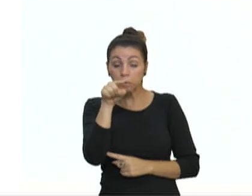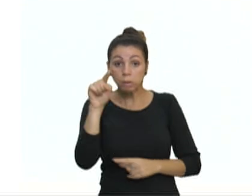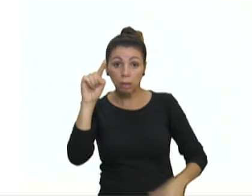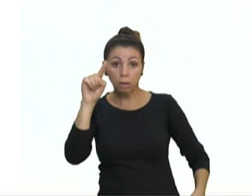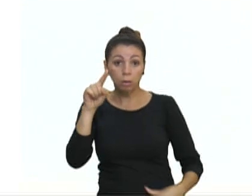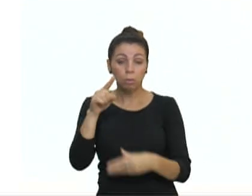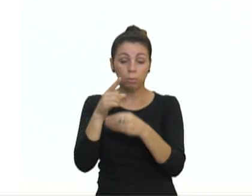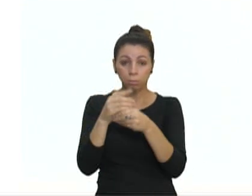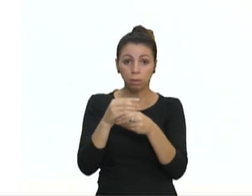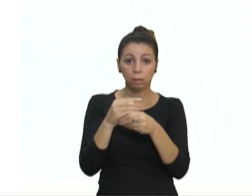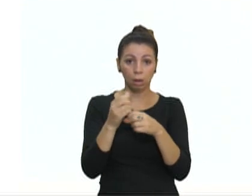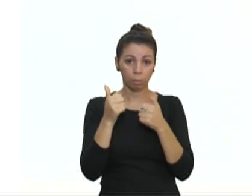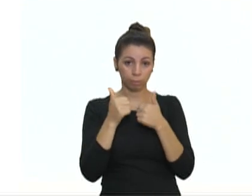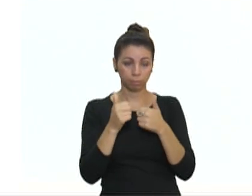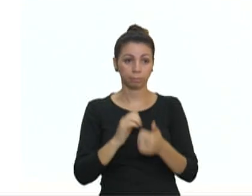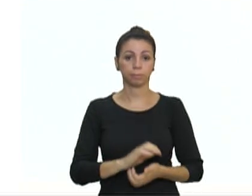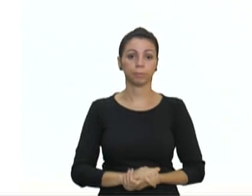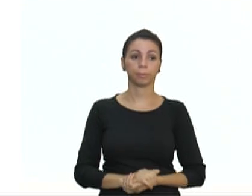material, ok?